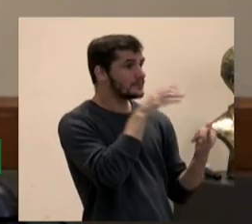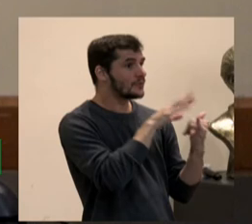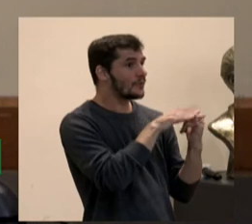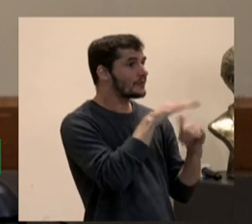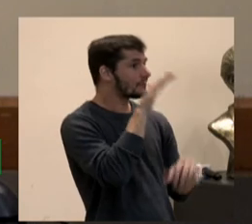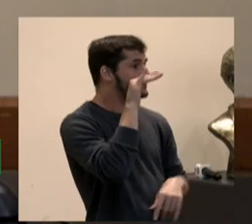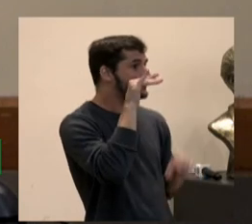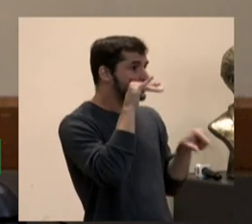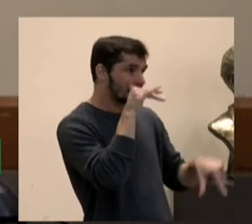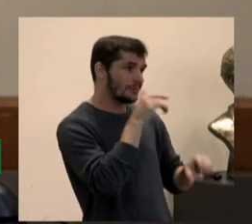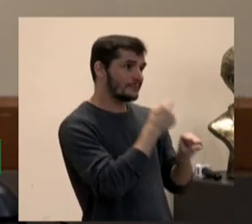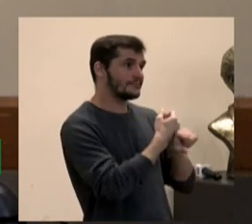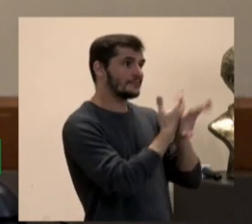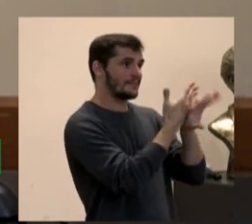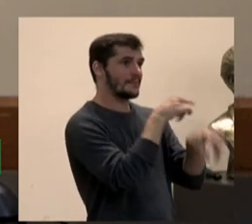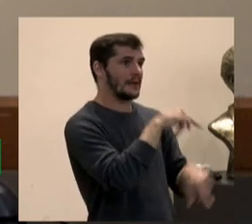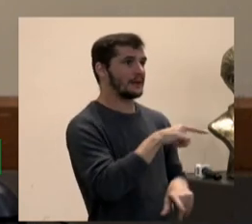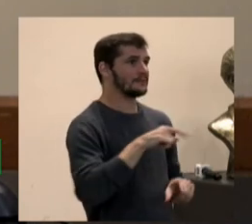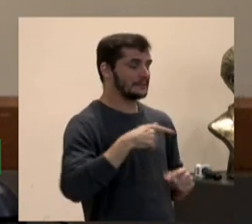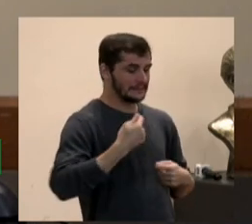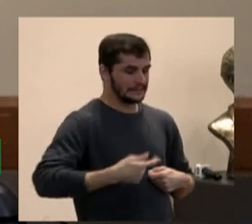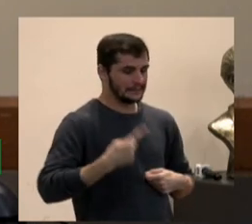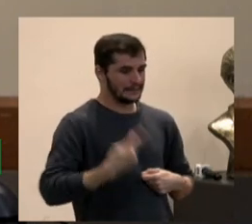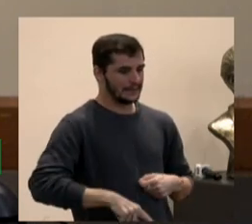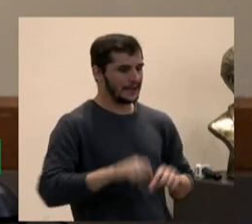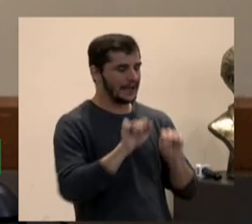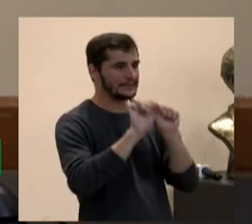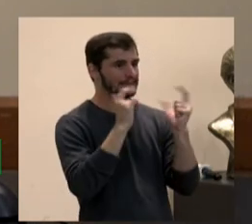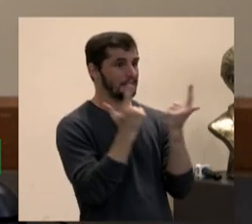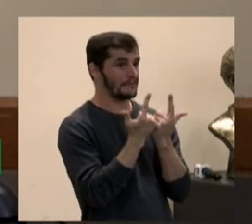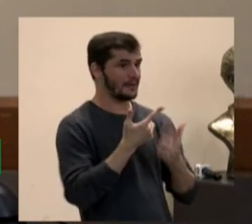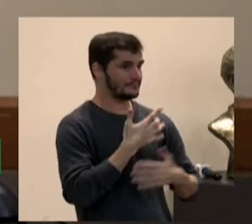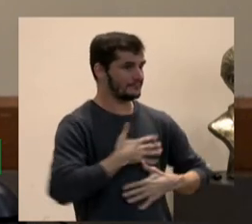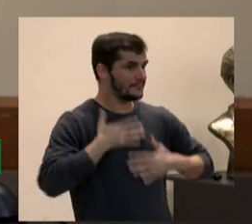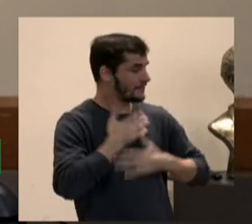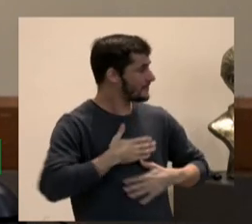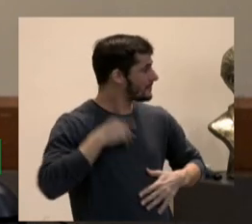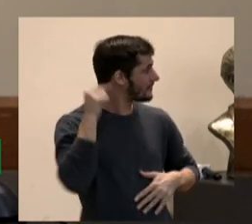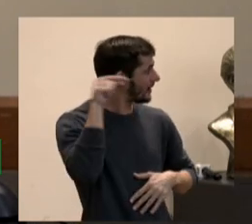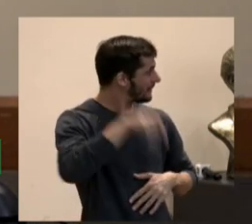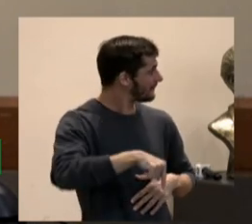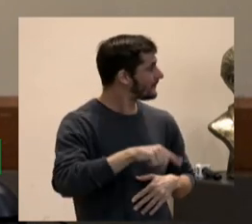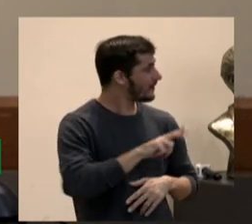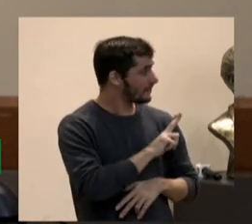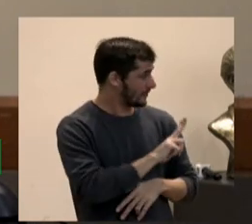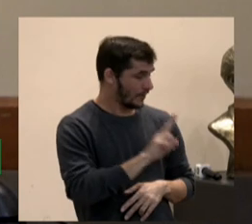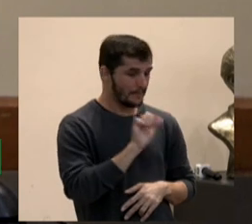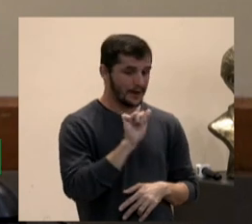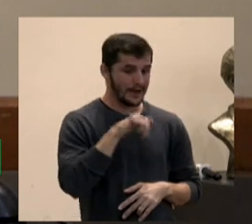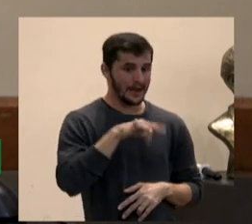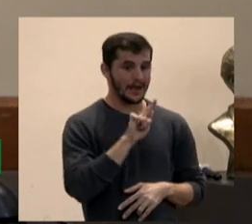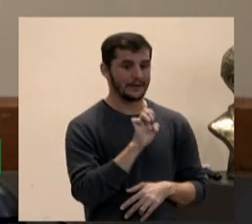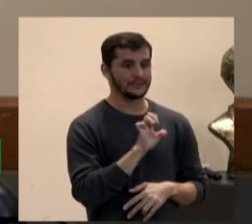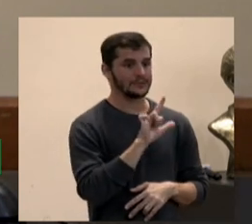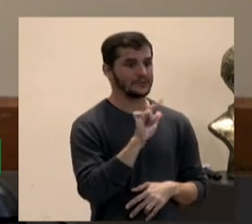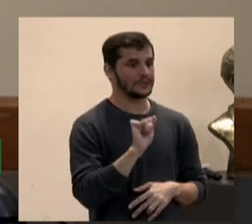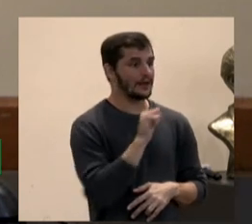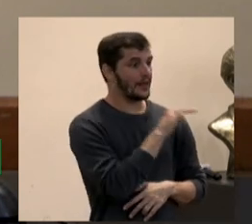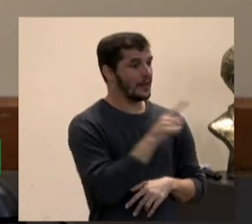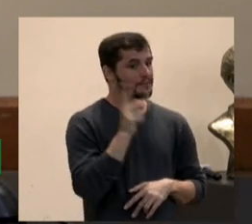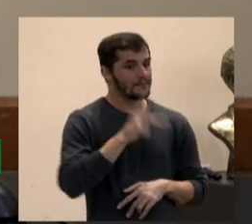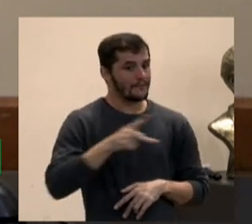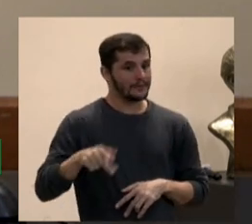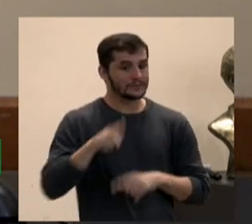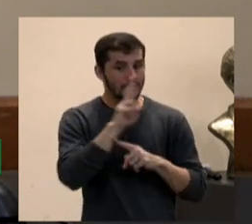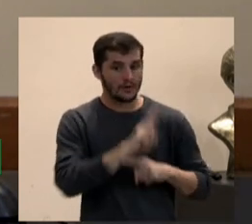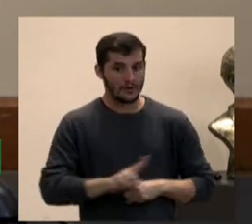aqui da Assembleia. Dizer que é um prazer enorme estar aqui. Eu sou Ângela Coutinho, sou professora na Universidade Federal do